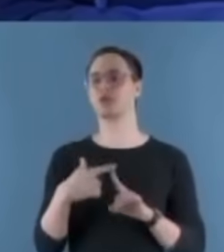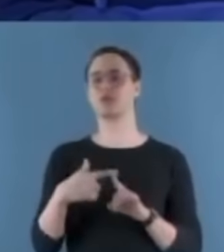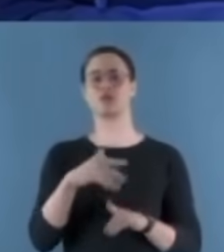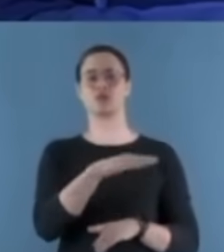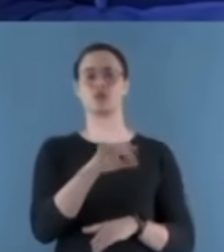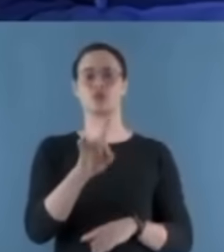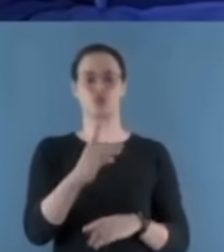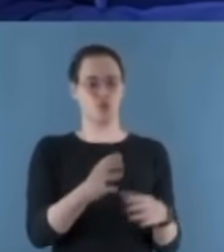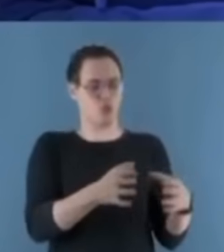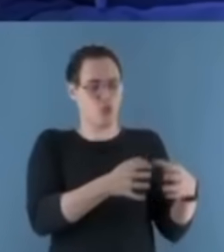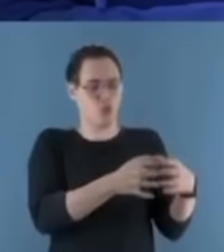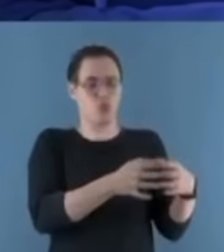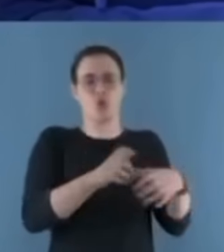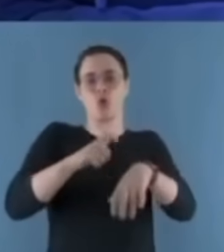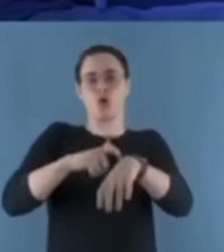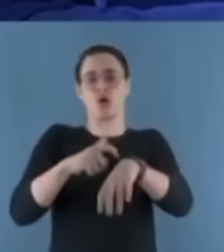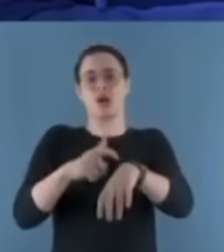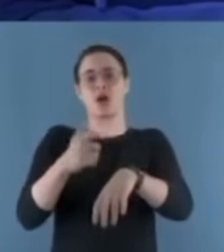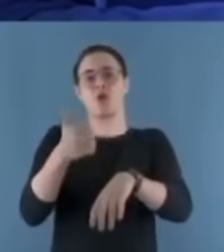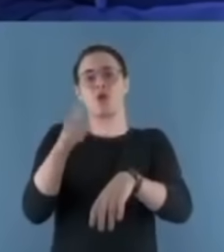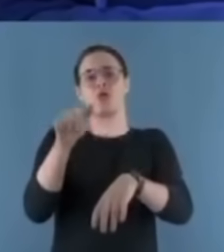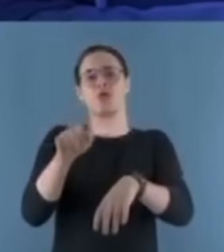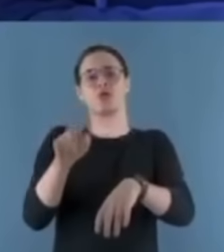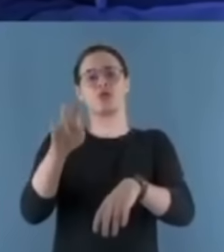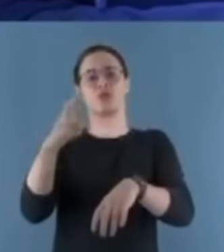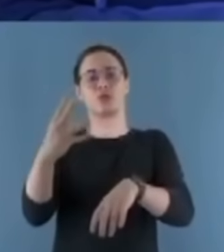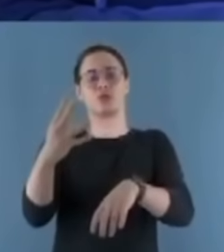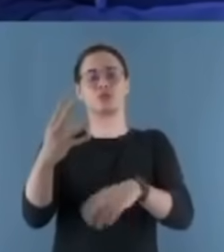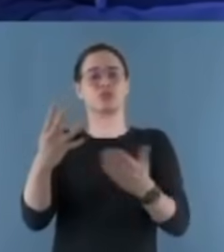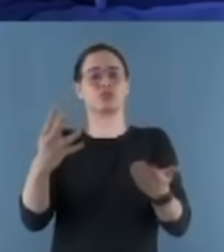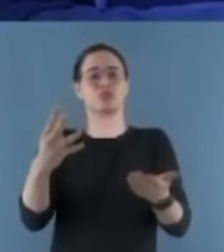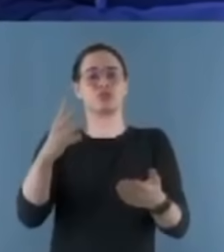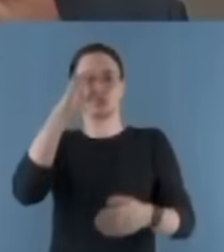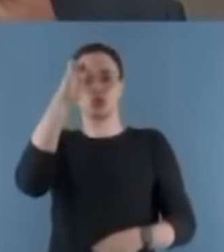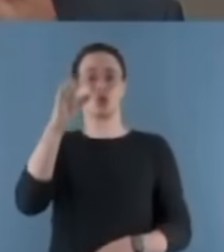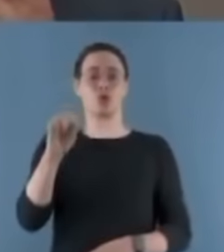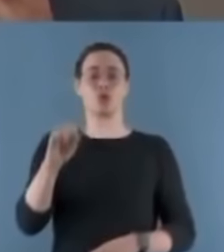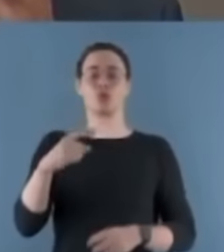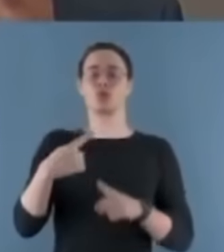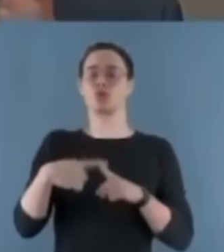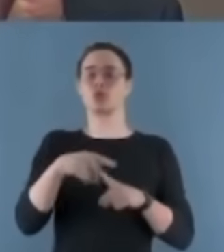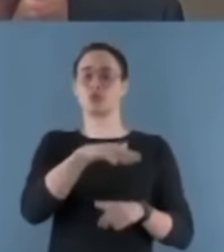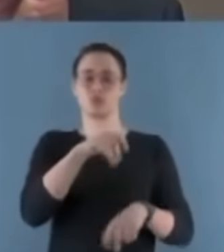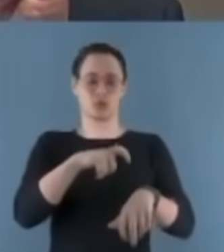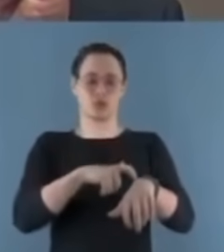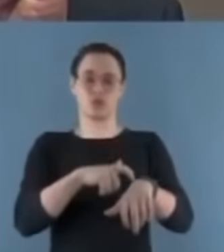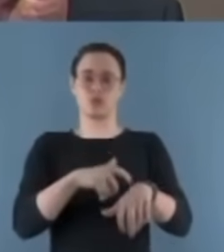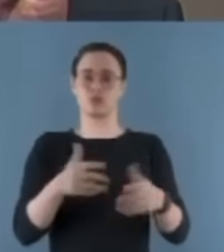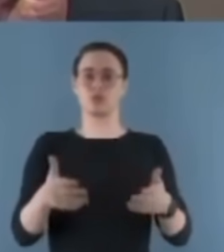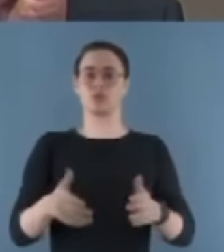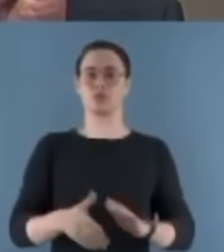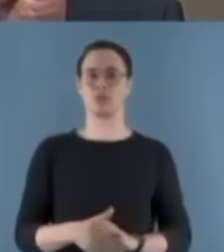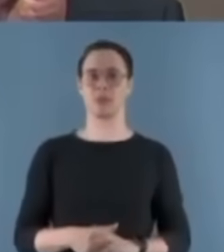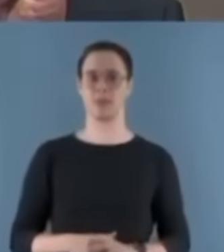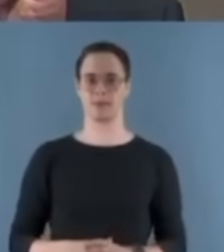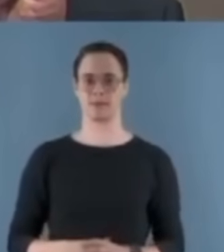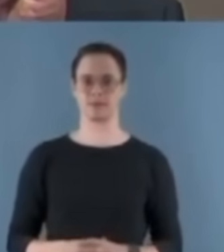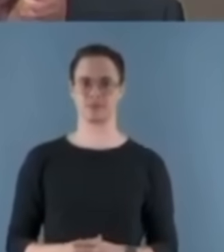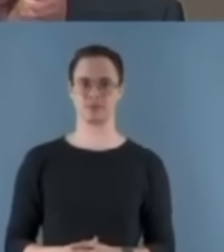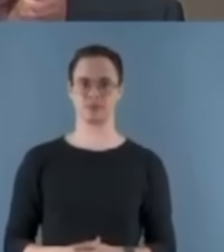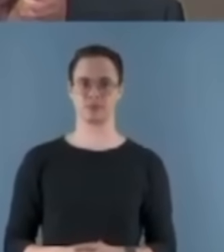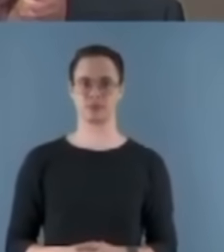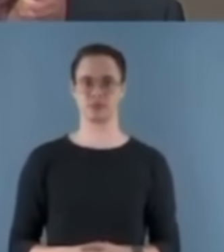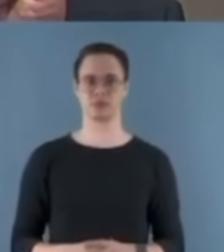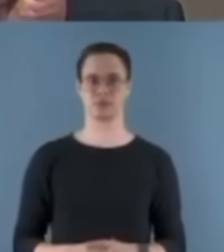pelotão somente às 11h54 horas do dia 8? Por que o senhor fez isso, senhor general?